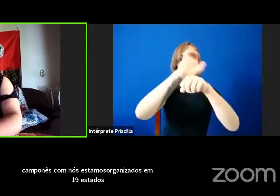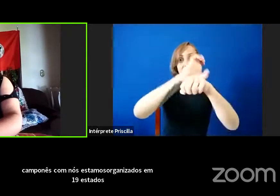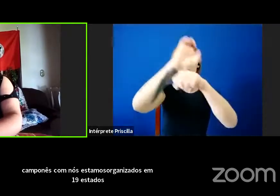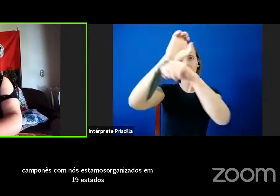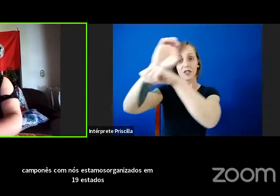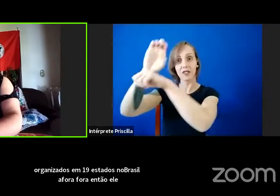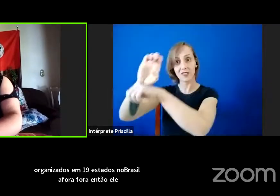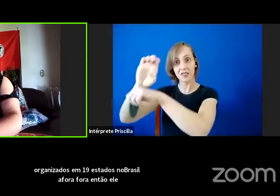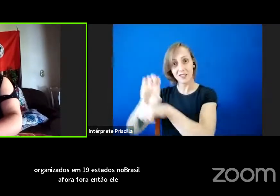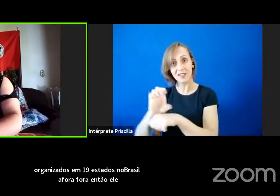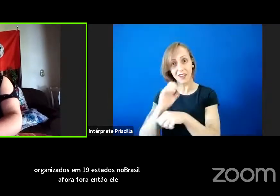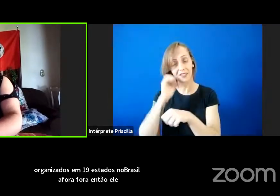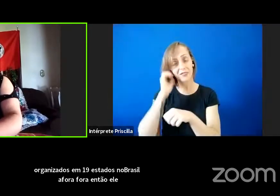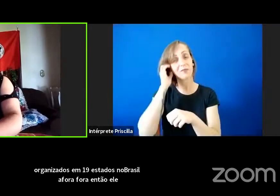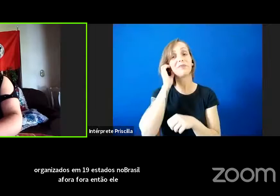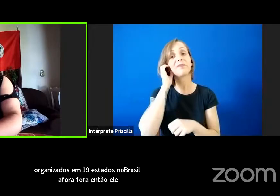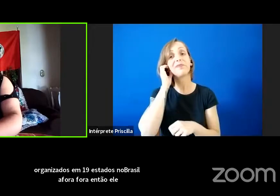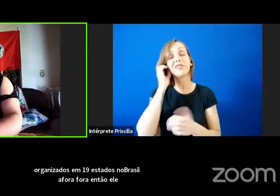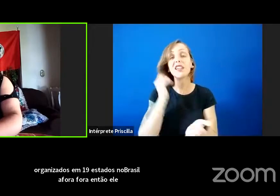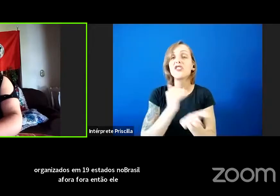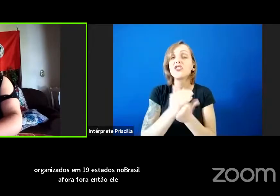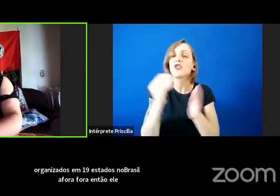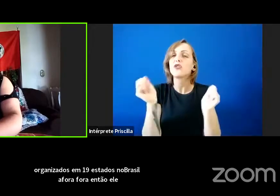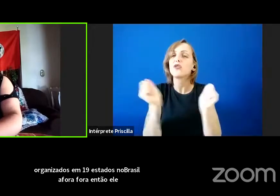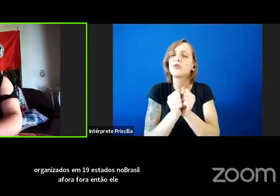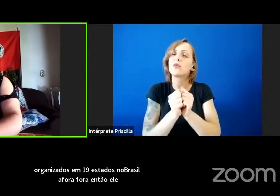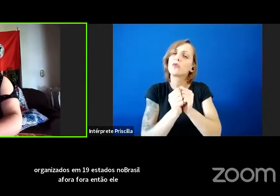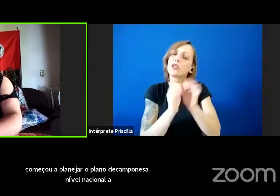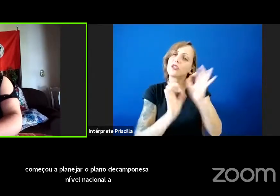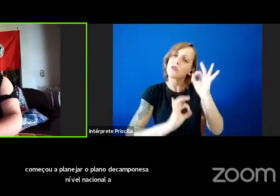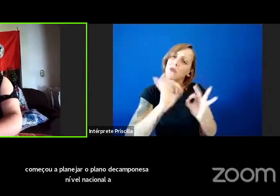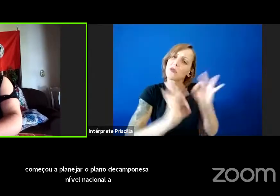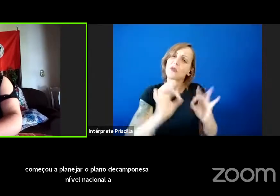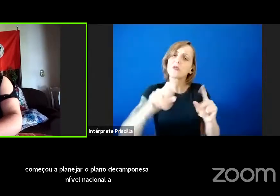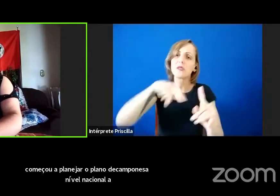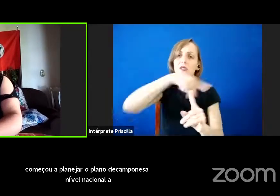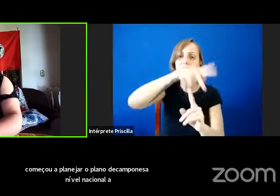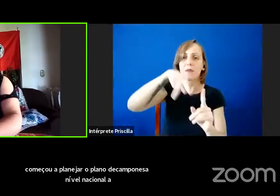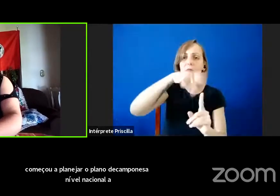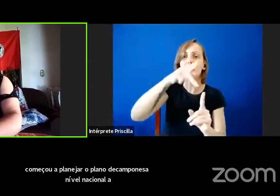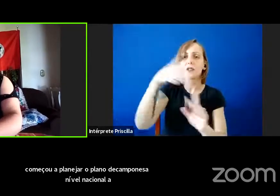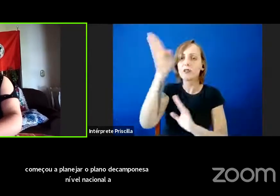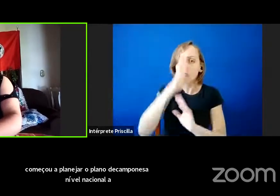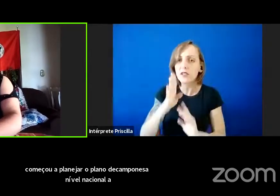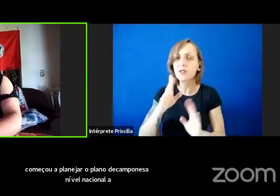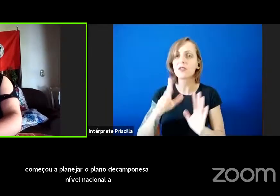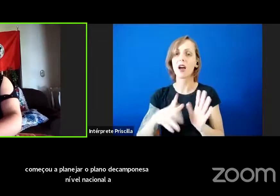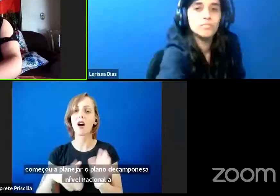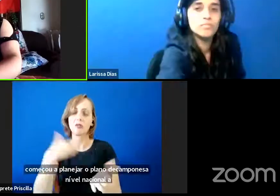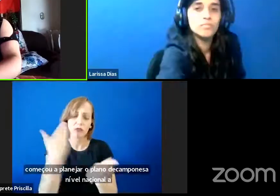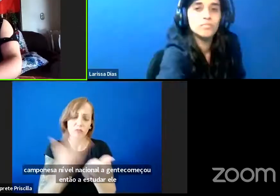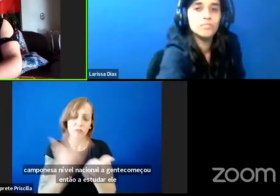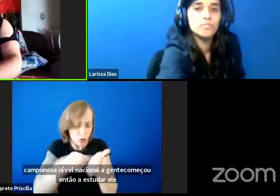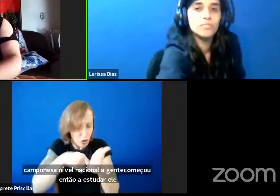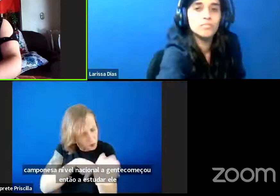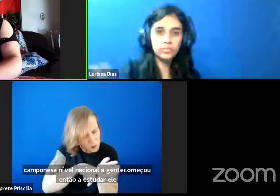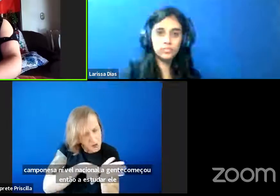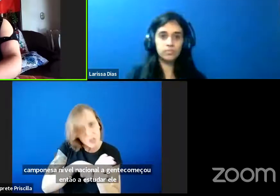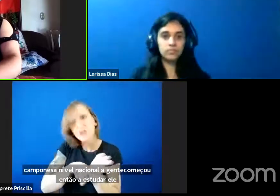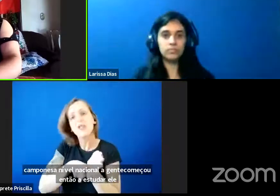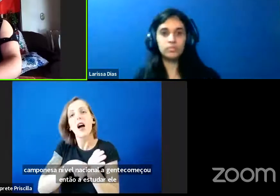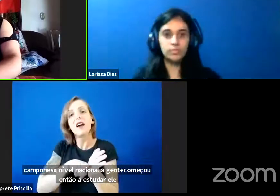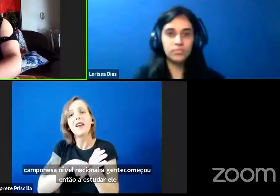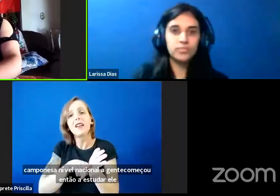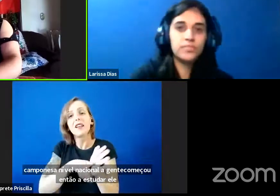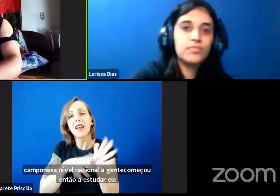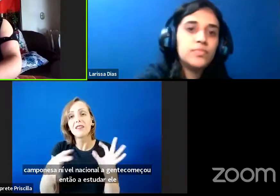plano camponês a nível nacional, a gente começou então a estudar ele, e dentro dele a gente fez vários eixos.